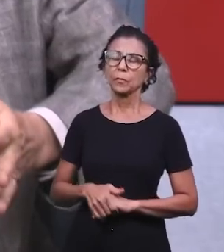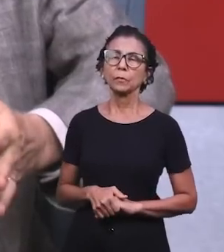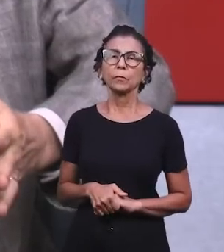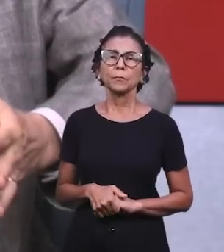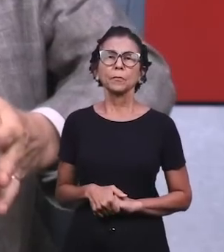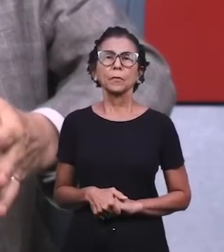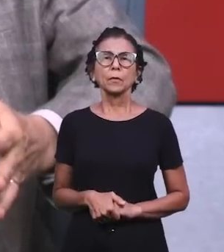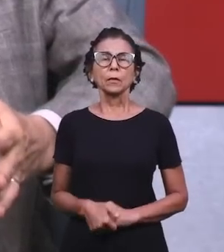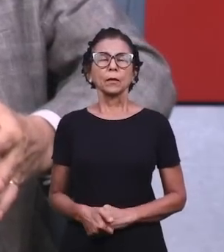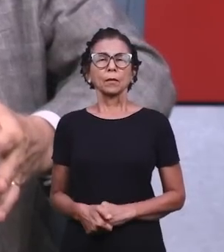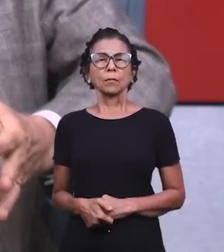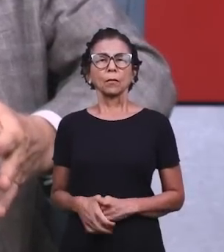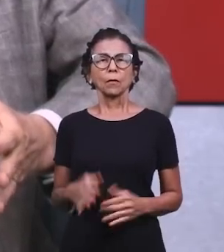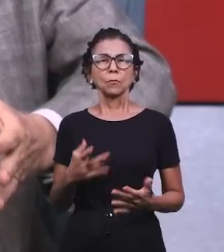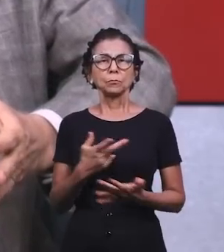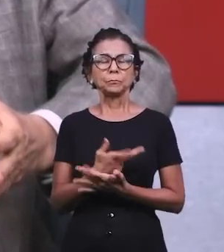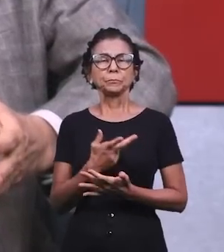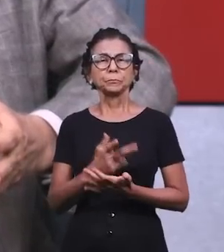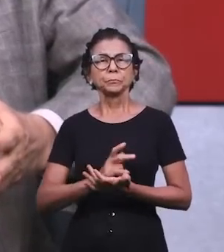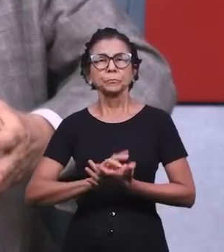O Império Romano, ele